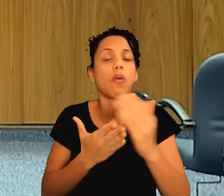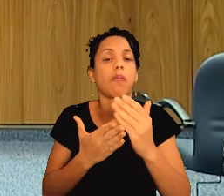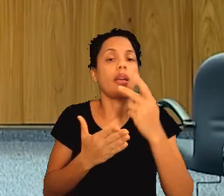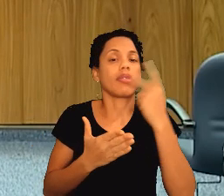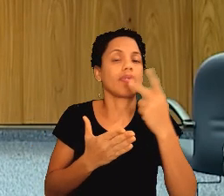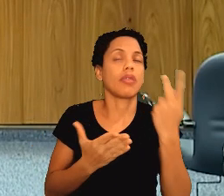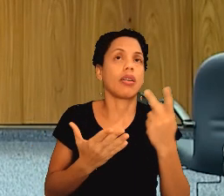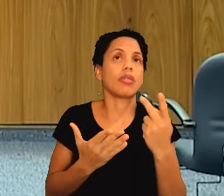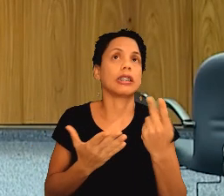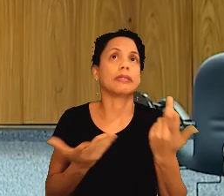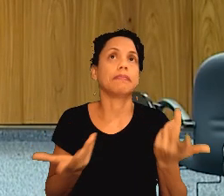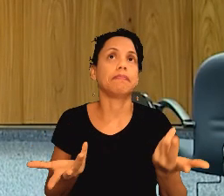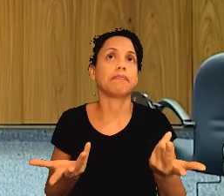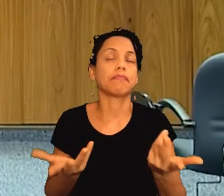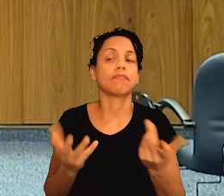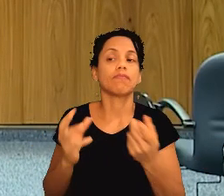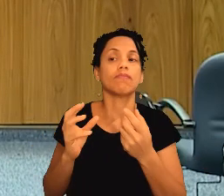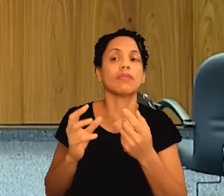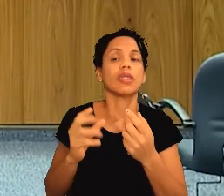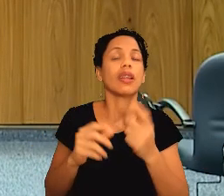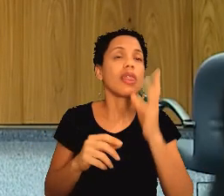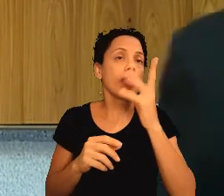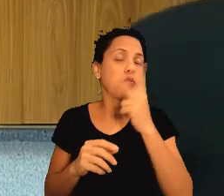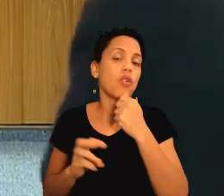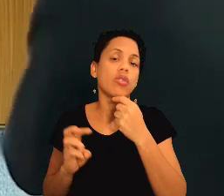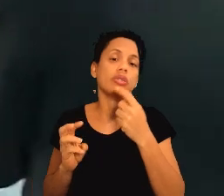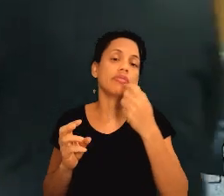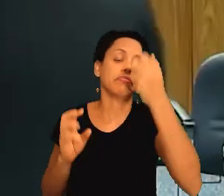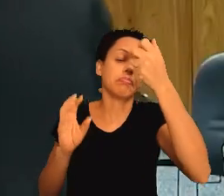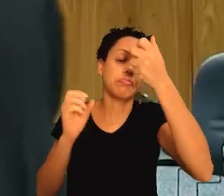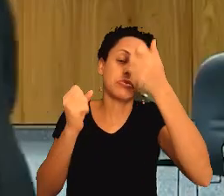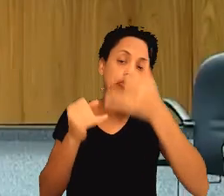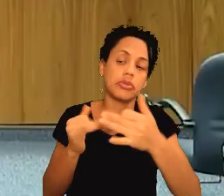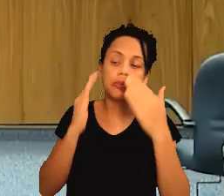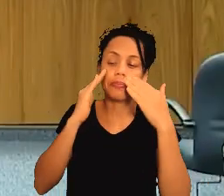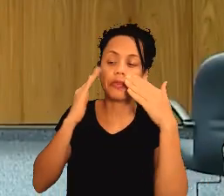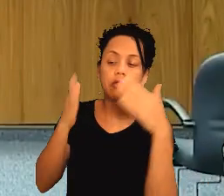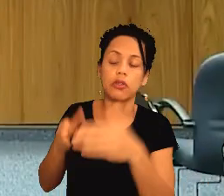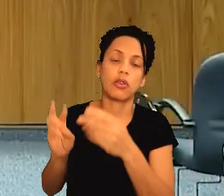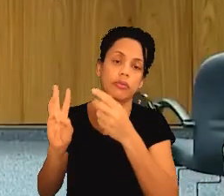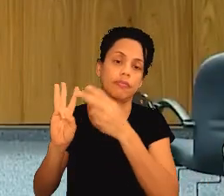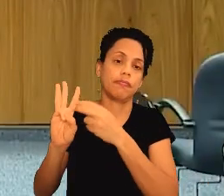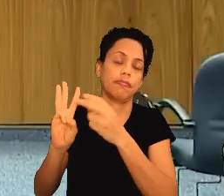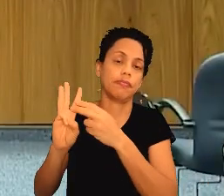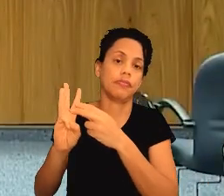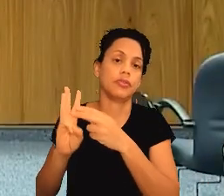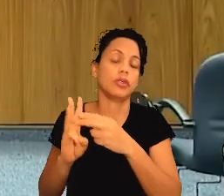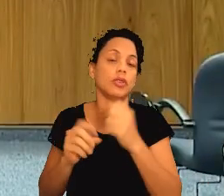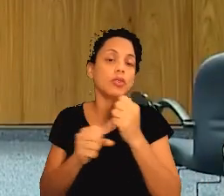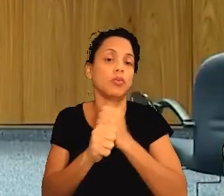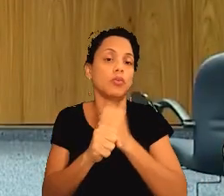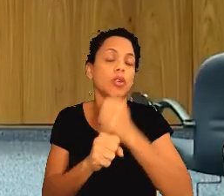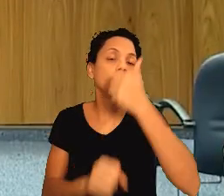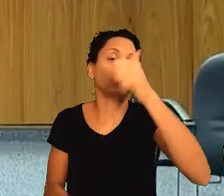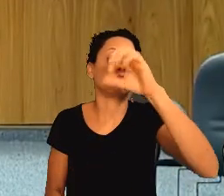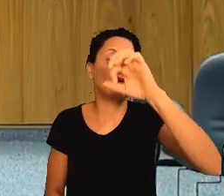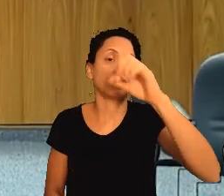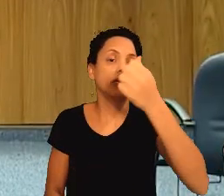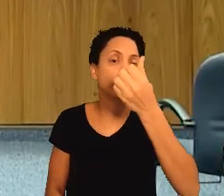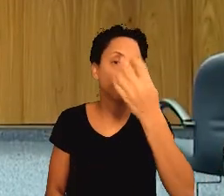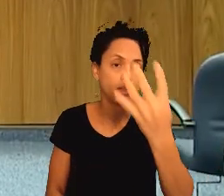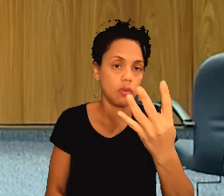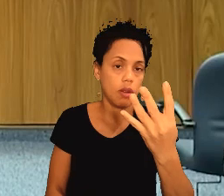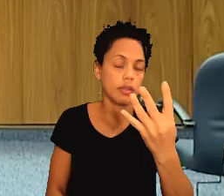começam a falar muito tardiamente dos índios. A primeira menção é em 1934, na